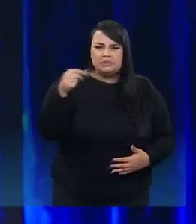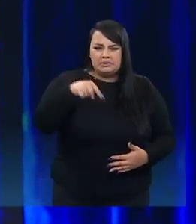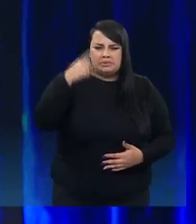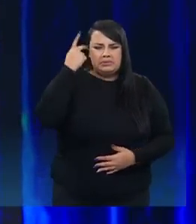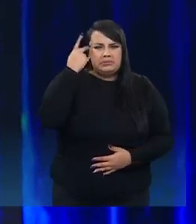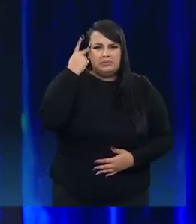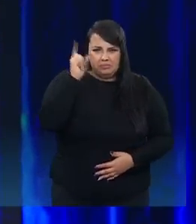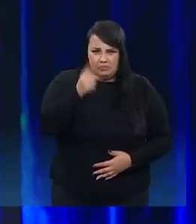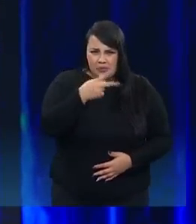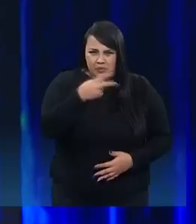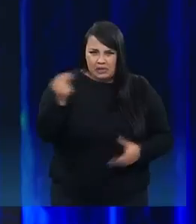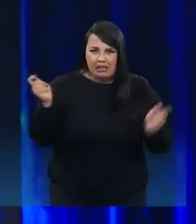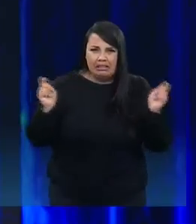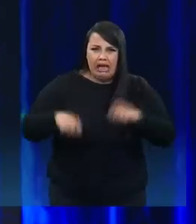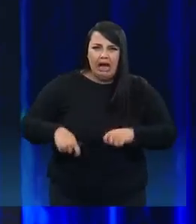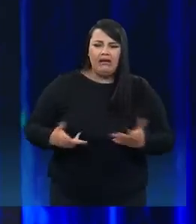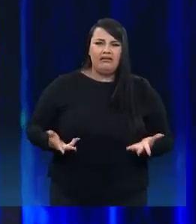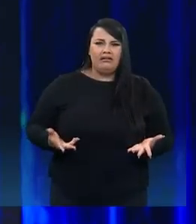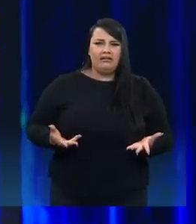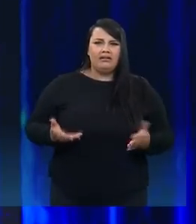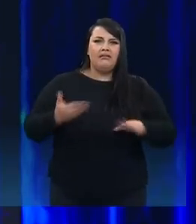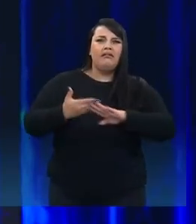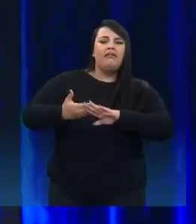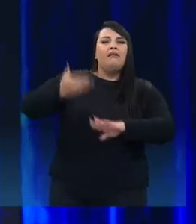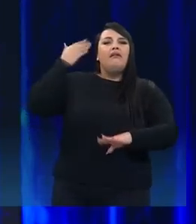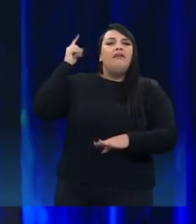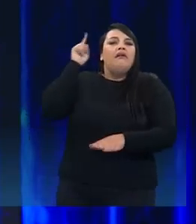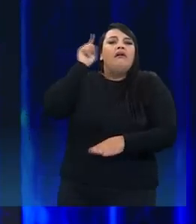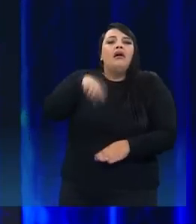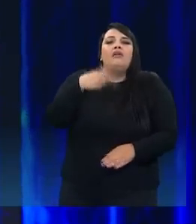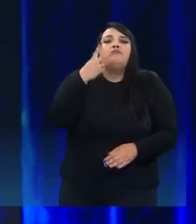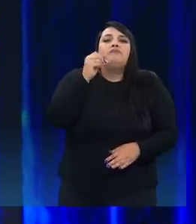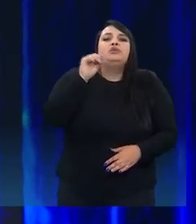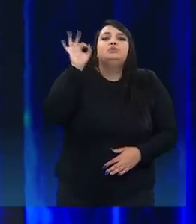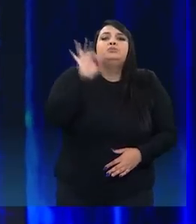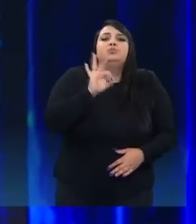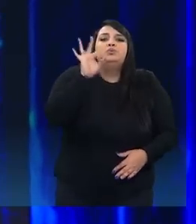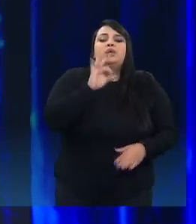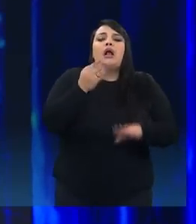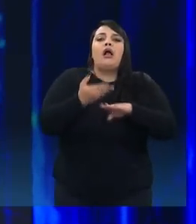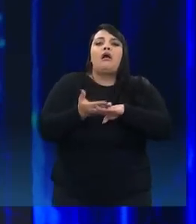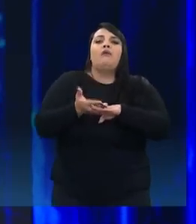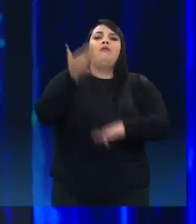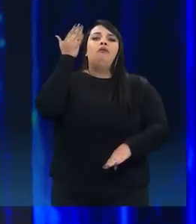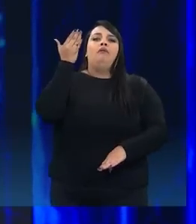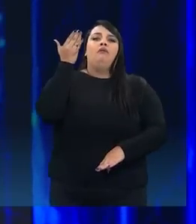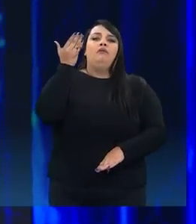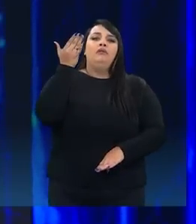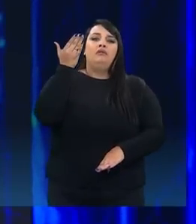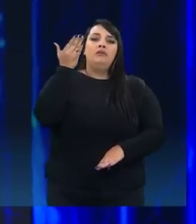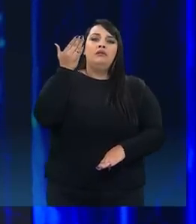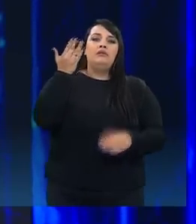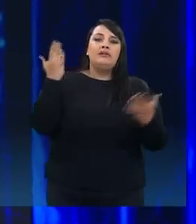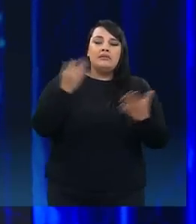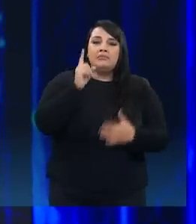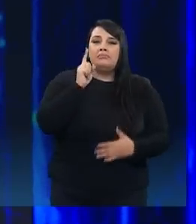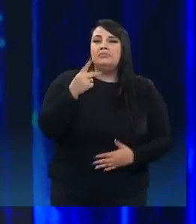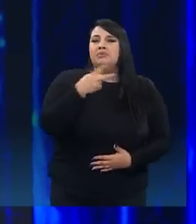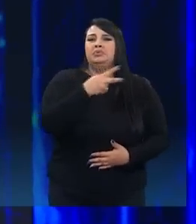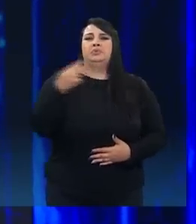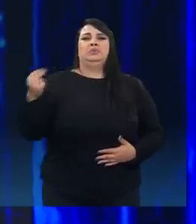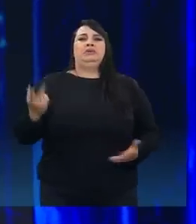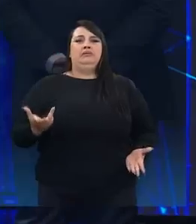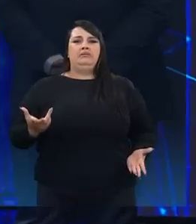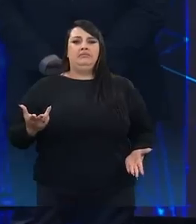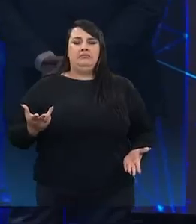Paulo, quando o salário mínimo de São Paulo sempre foi 20% acima do salário mínimo nacional. E o Bolsonaro